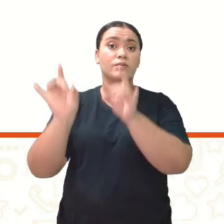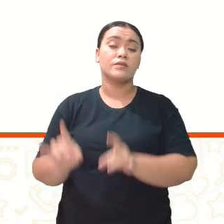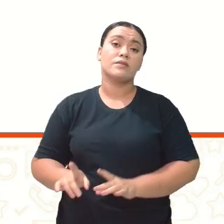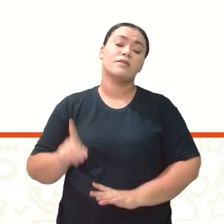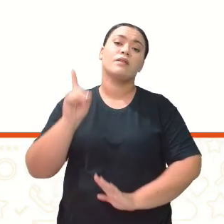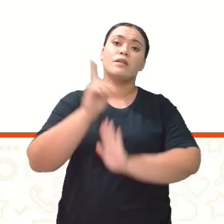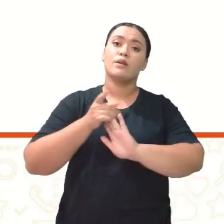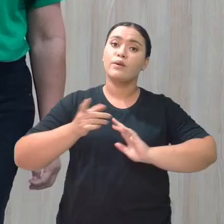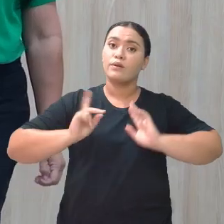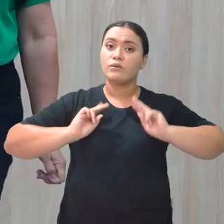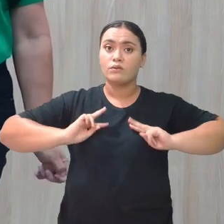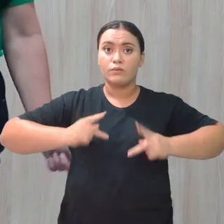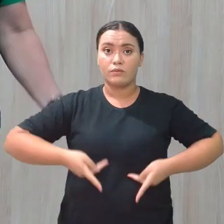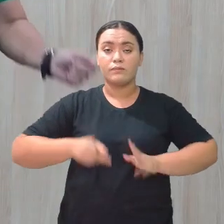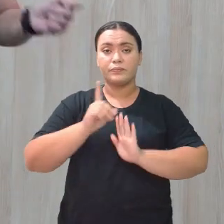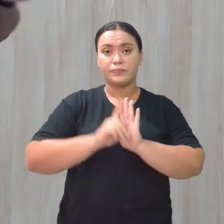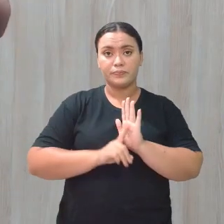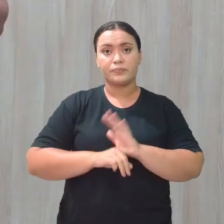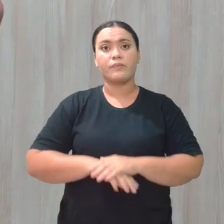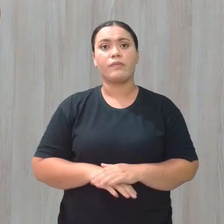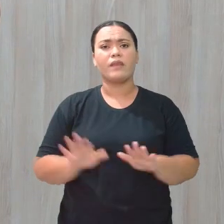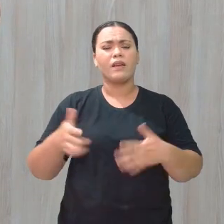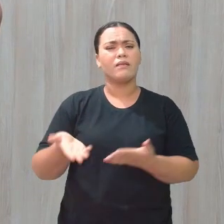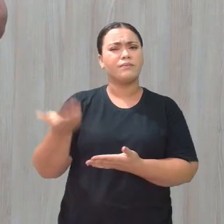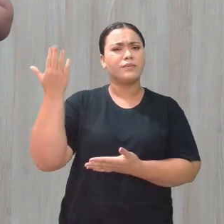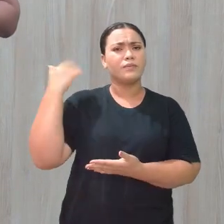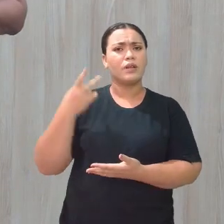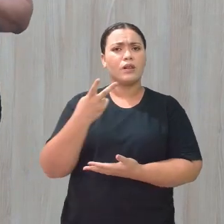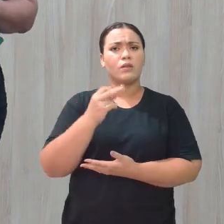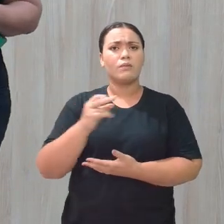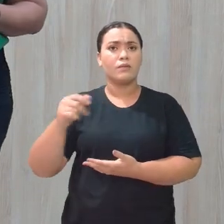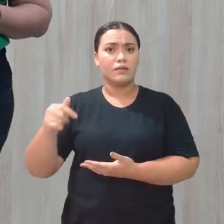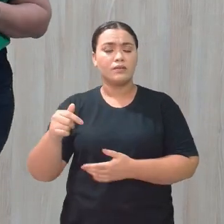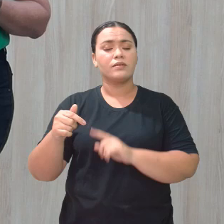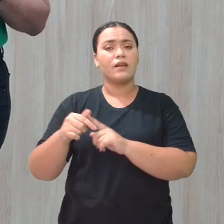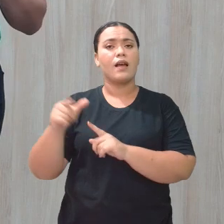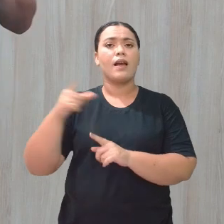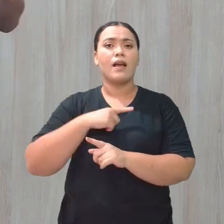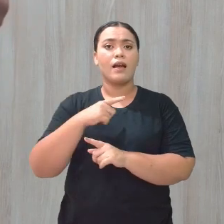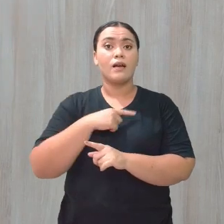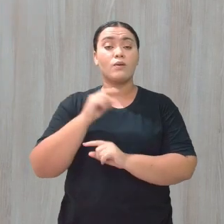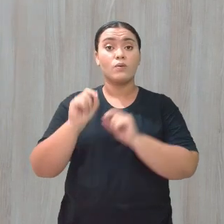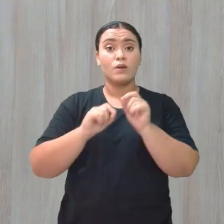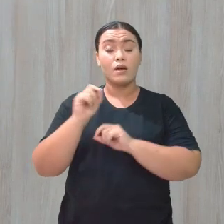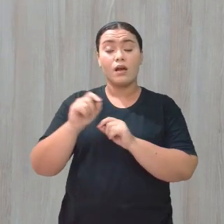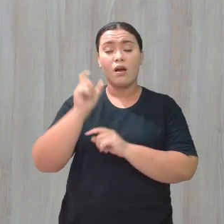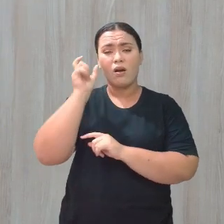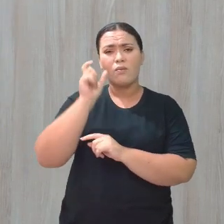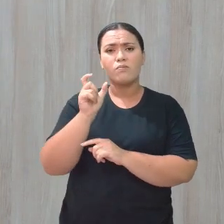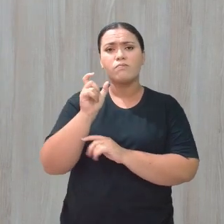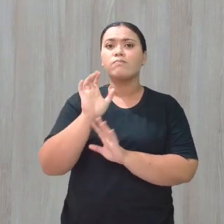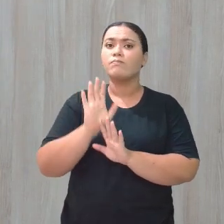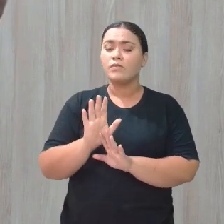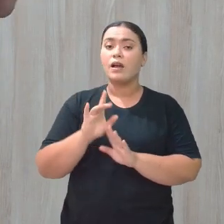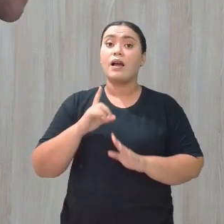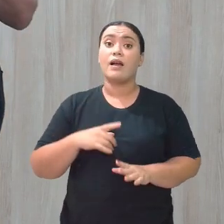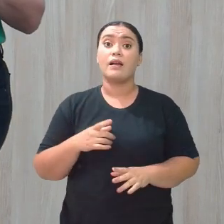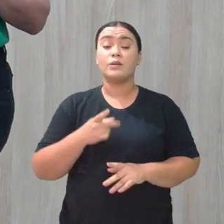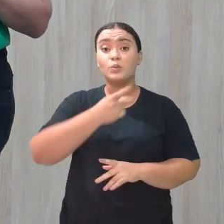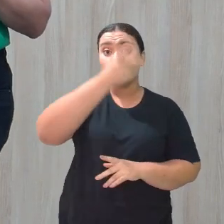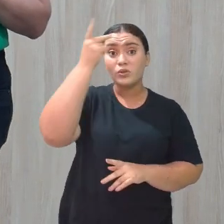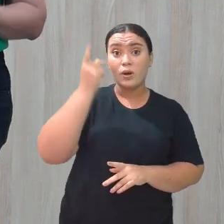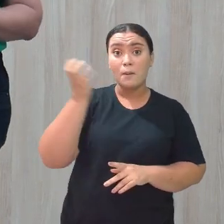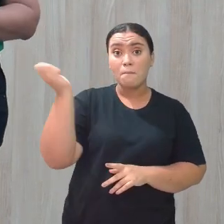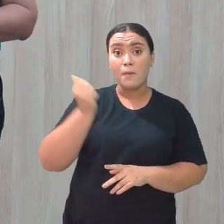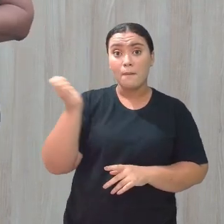Humanos. Então, lá em 2007, foi feita uma observação de que as pessoas que